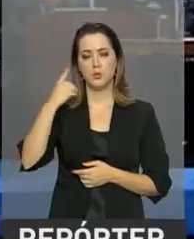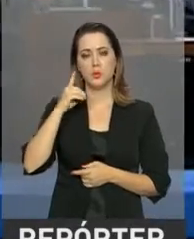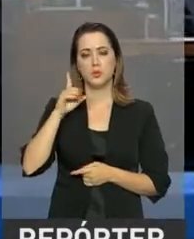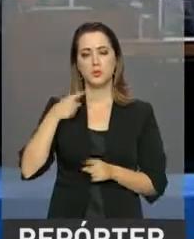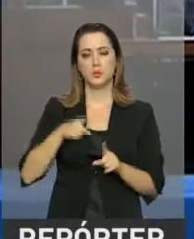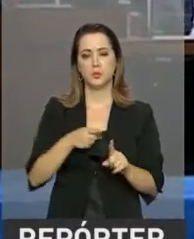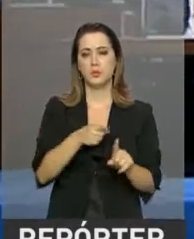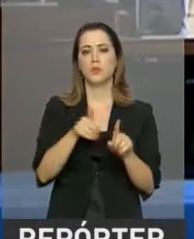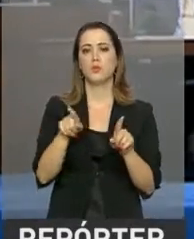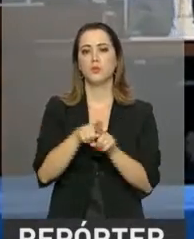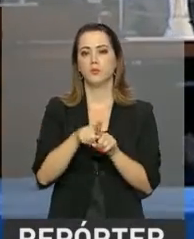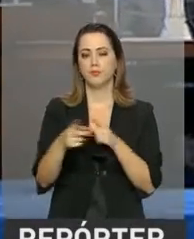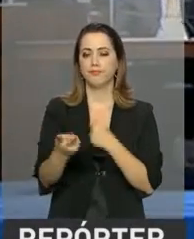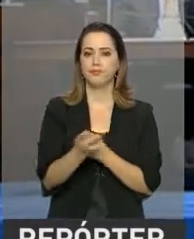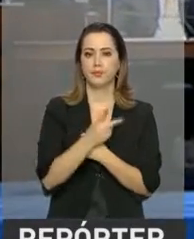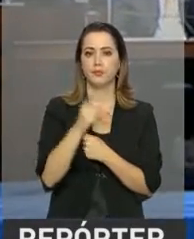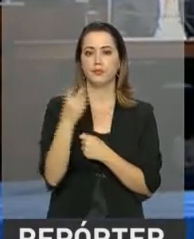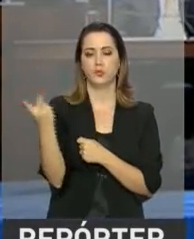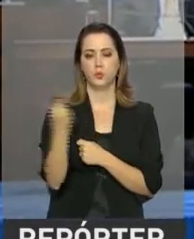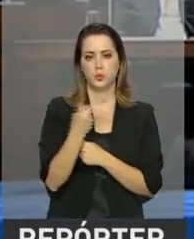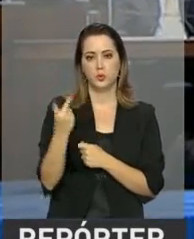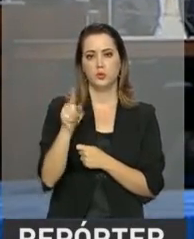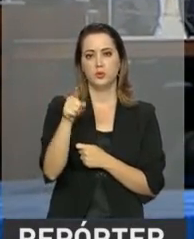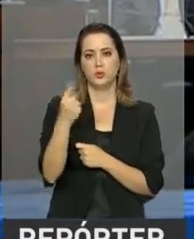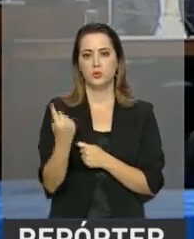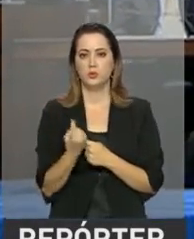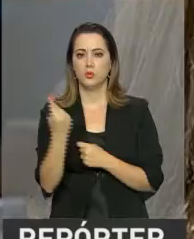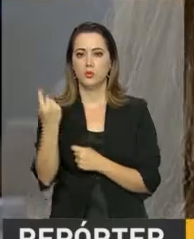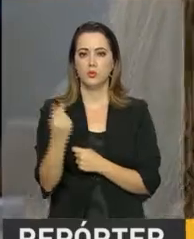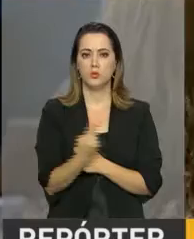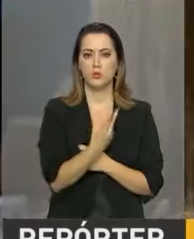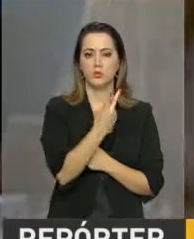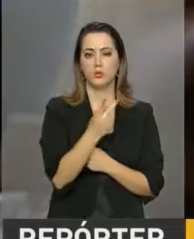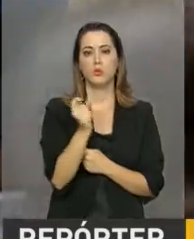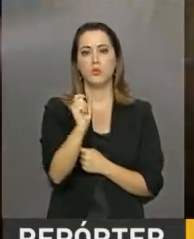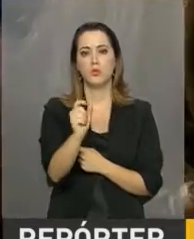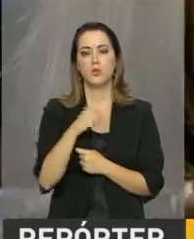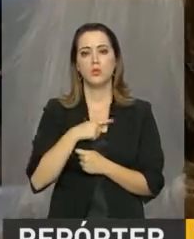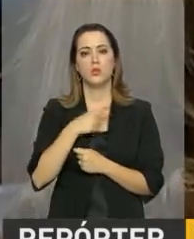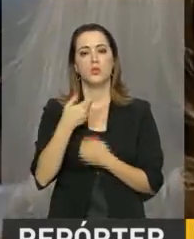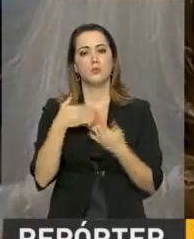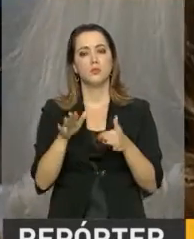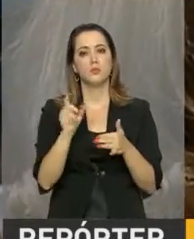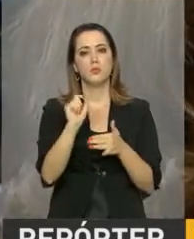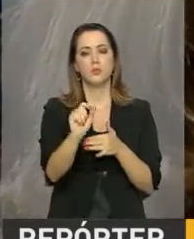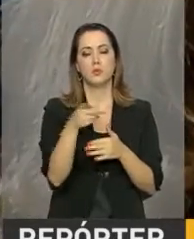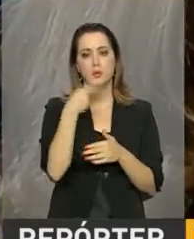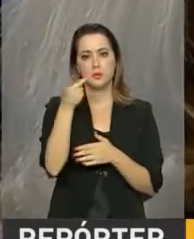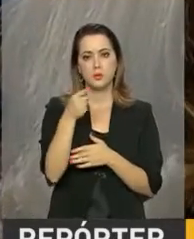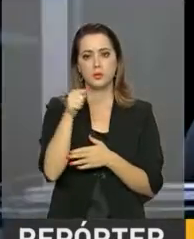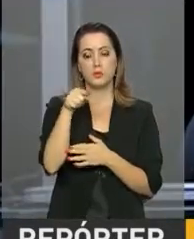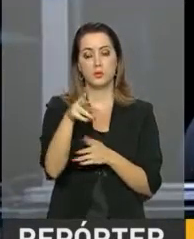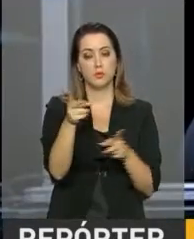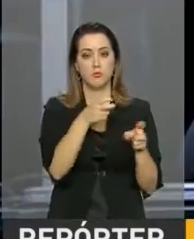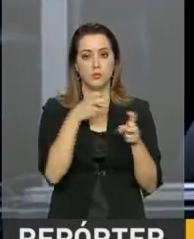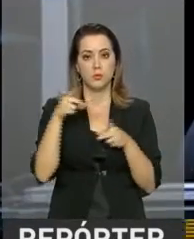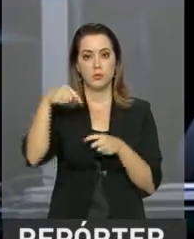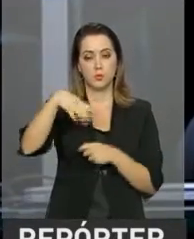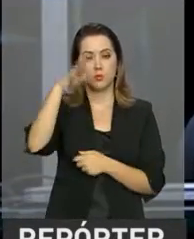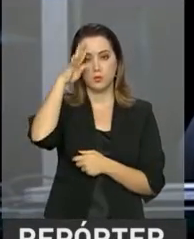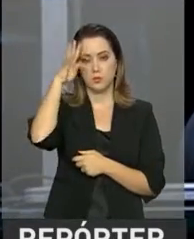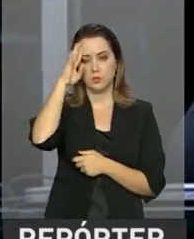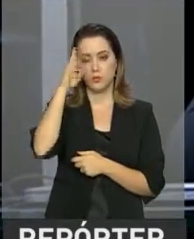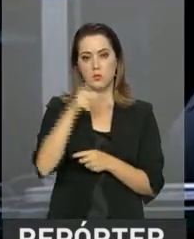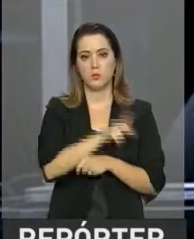foi aberto debate entre os parlamentares, cada um com direito a 10 minutos para falar. A expectativa é que nessa quarta-feira, o presidente